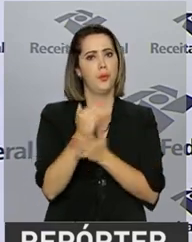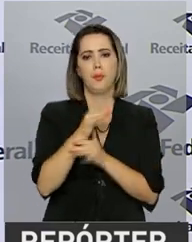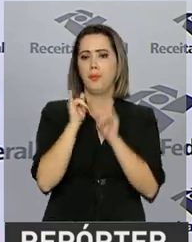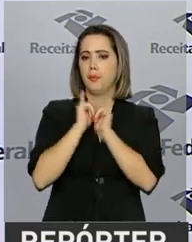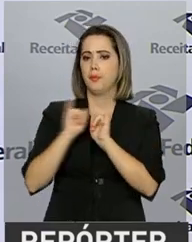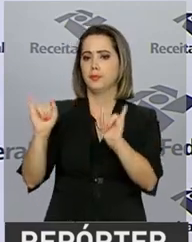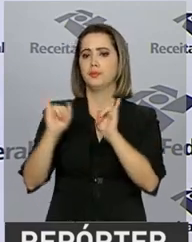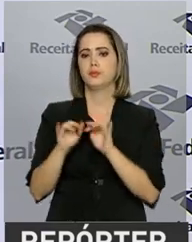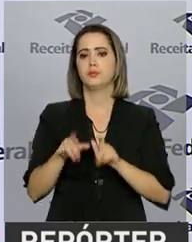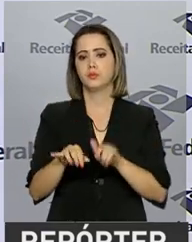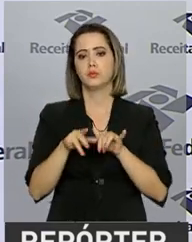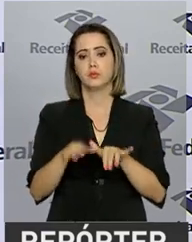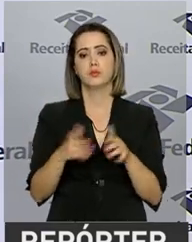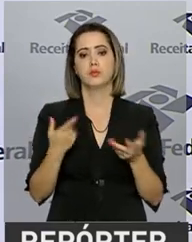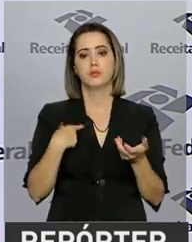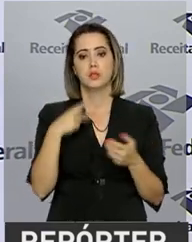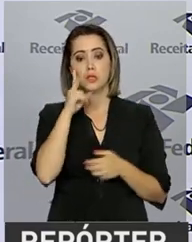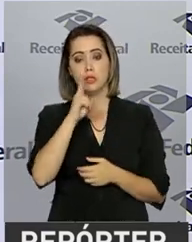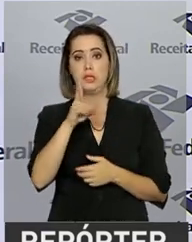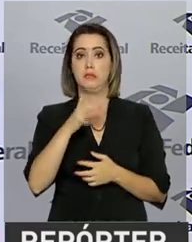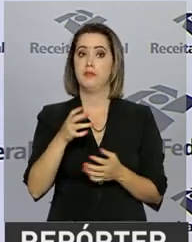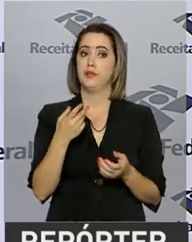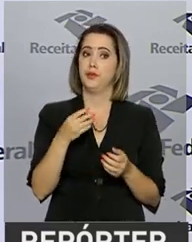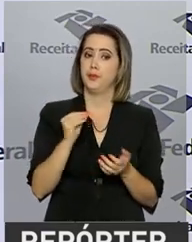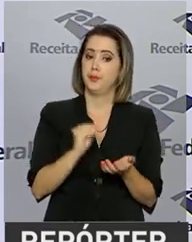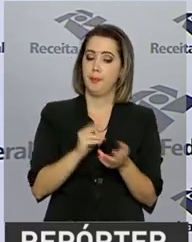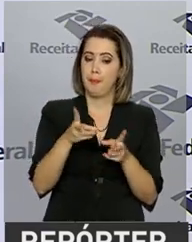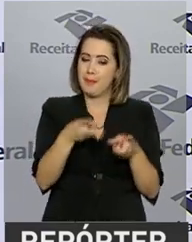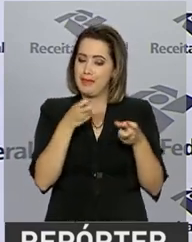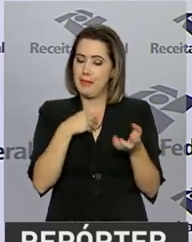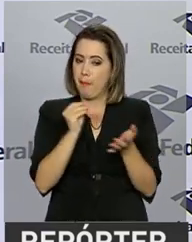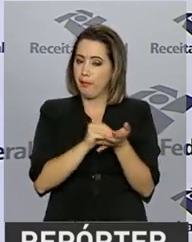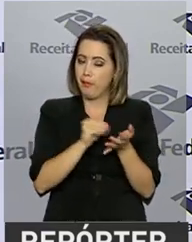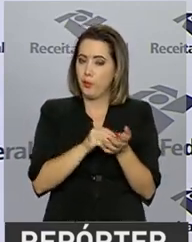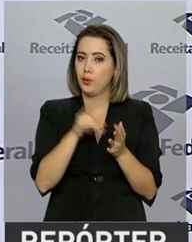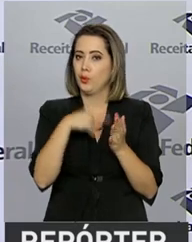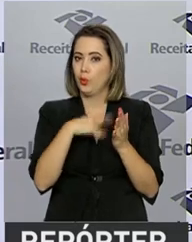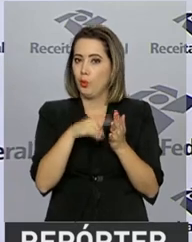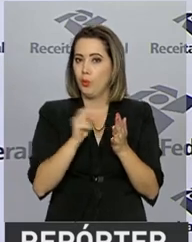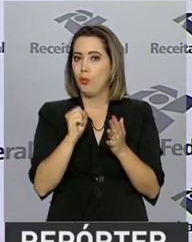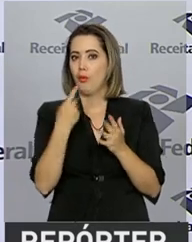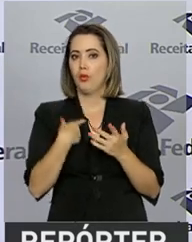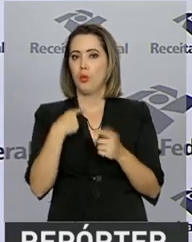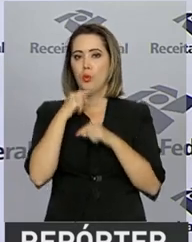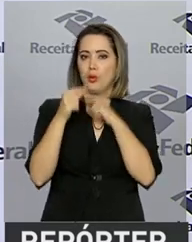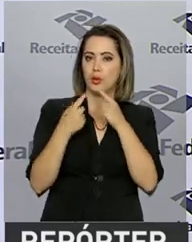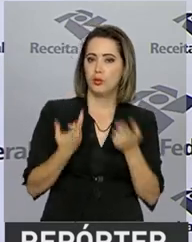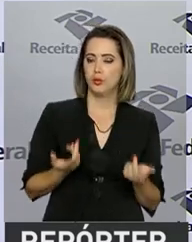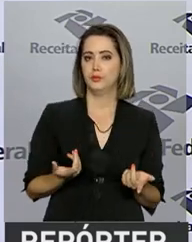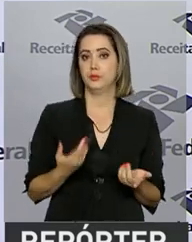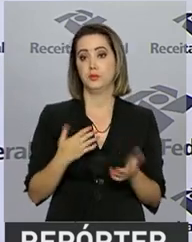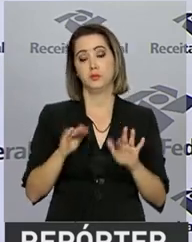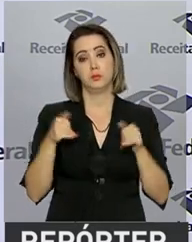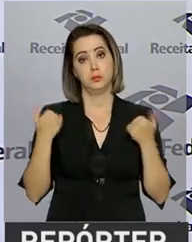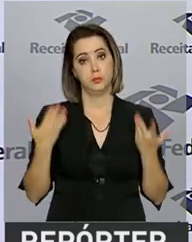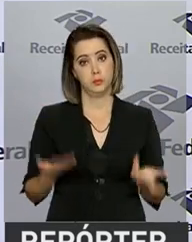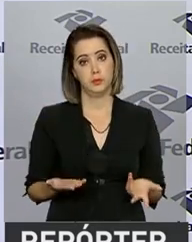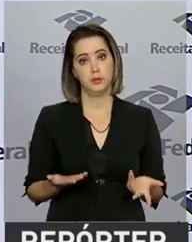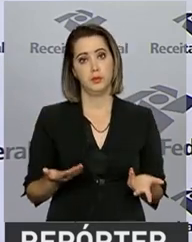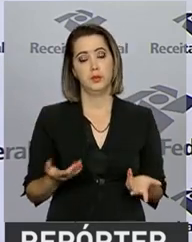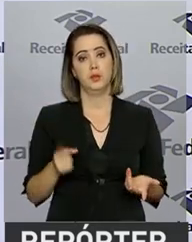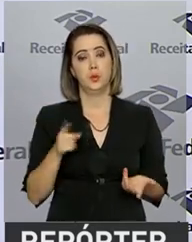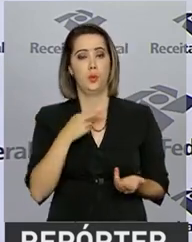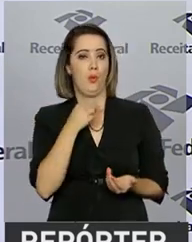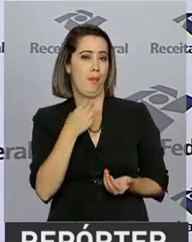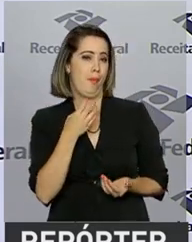a preencher a declaração é que ele sente falta de algum documento ou que surgem as dúvidas. Portanto,